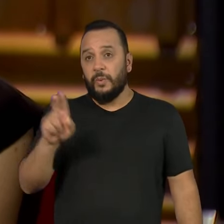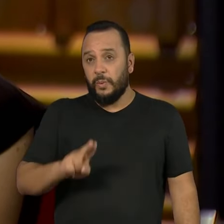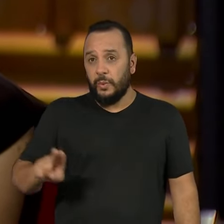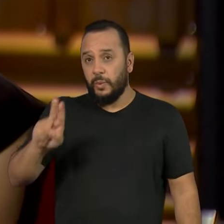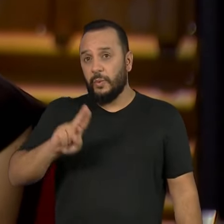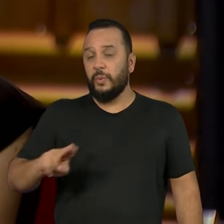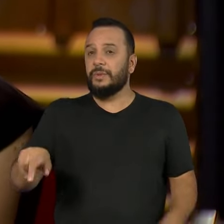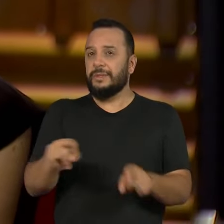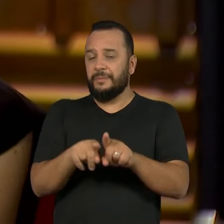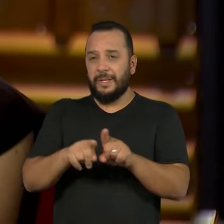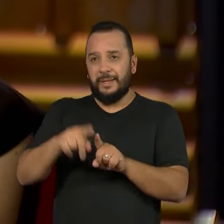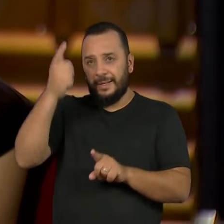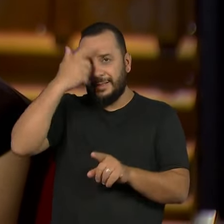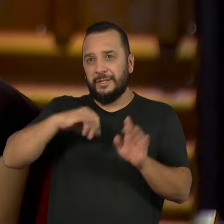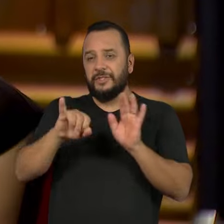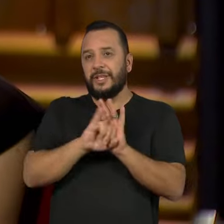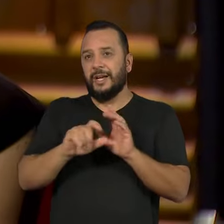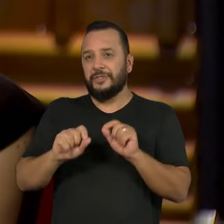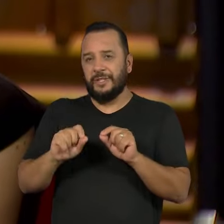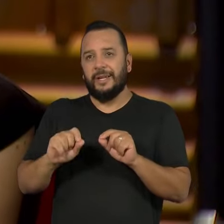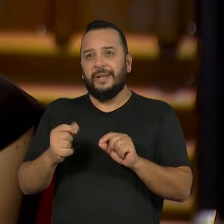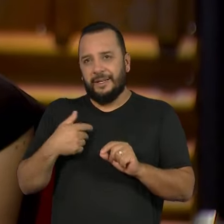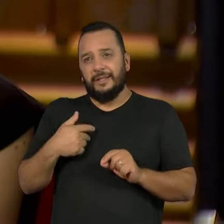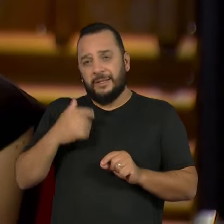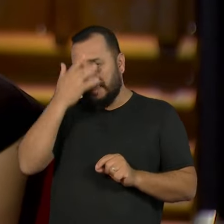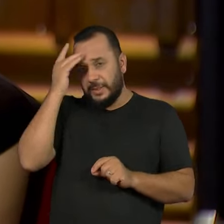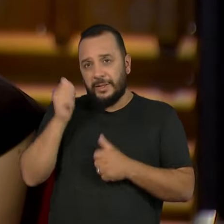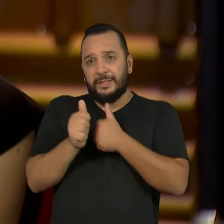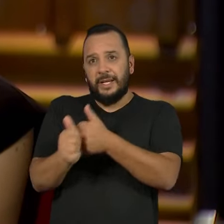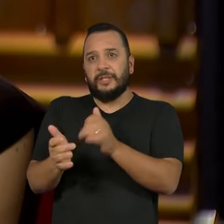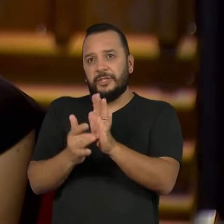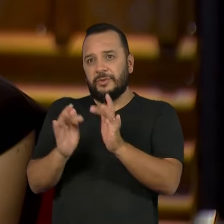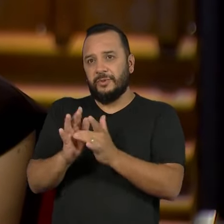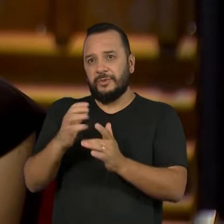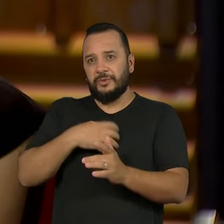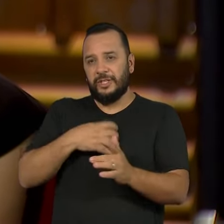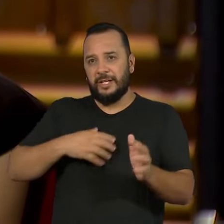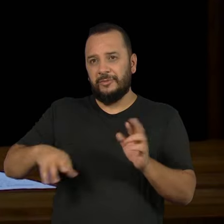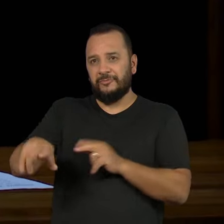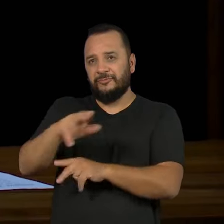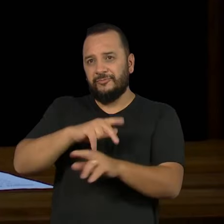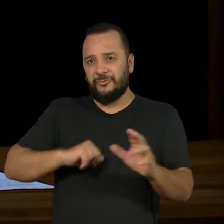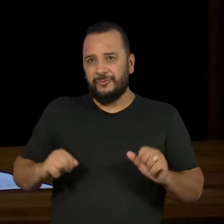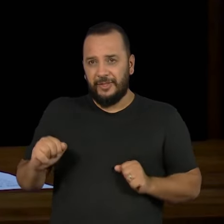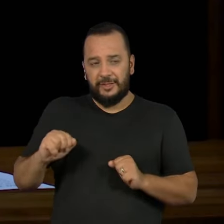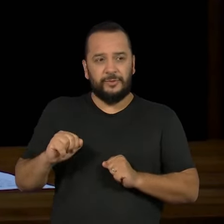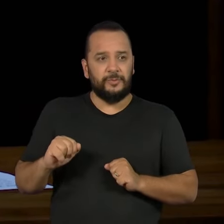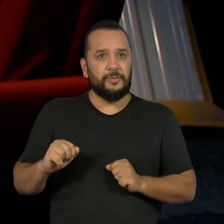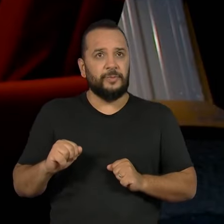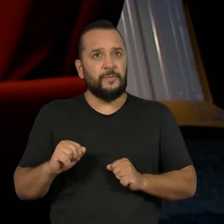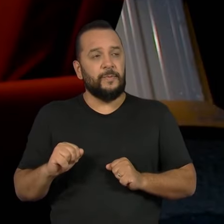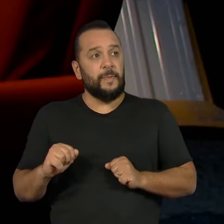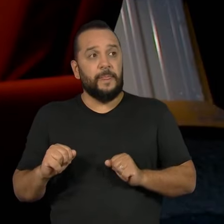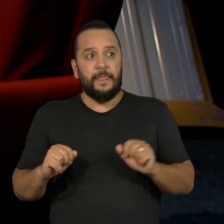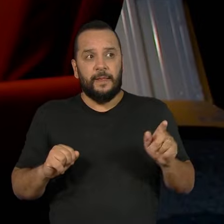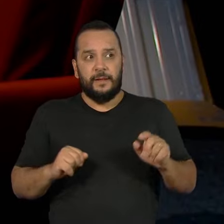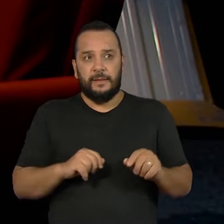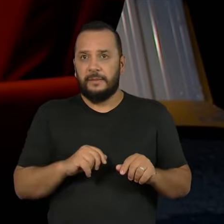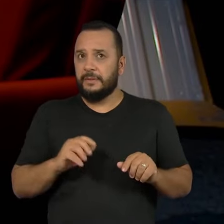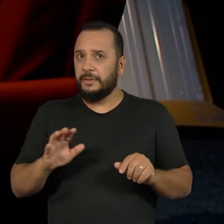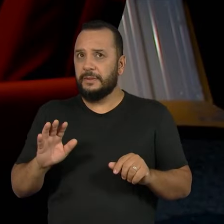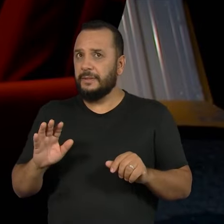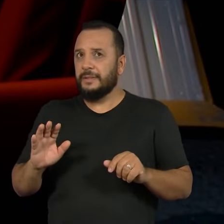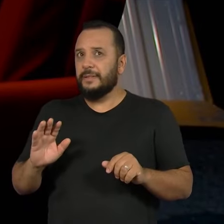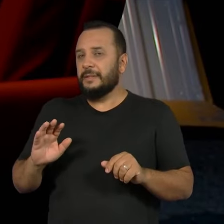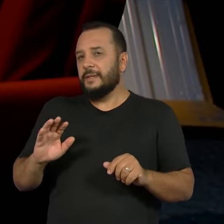identidade Cristã de forma difusa sei a as candidaturas elas não meio disfarçada não não não não disfarçada ela não